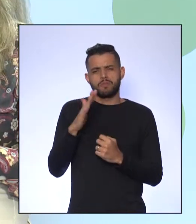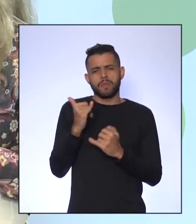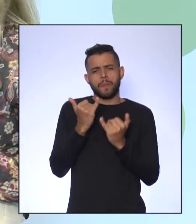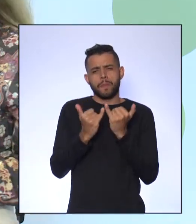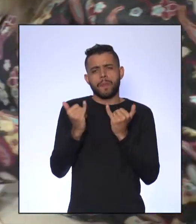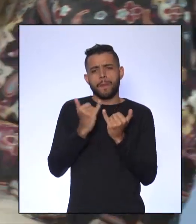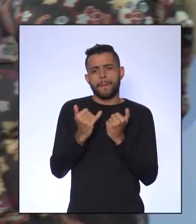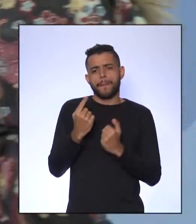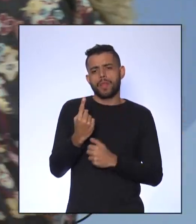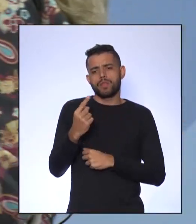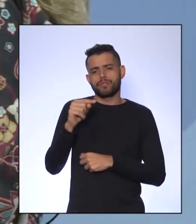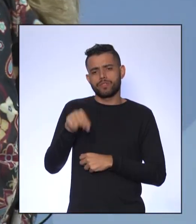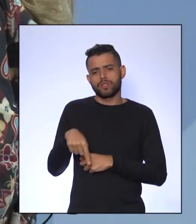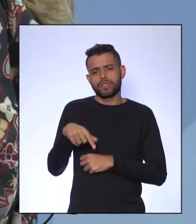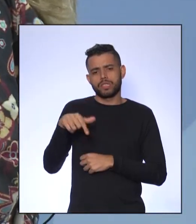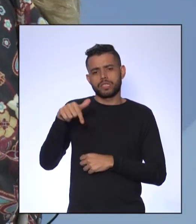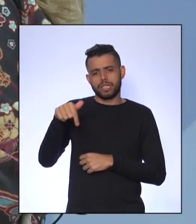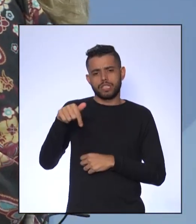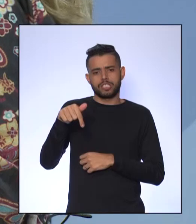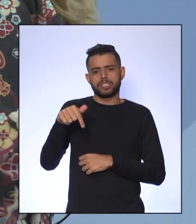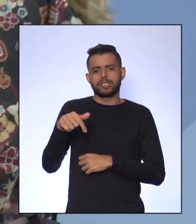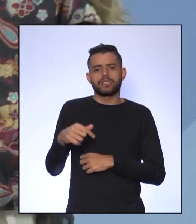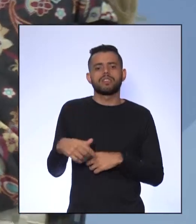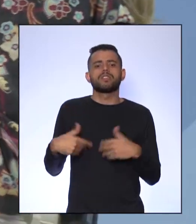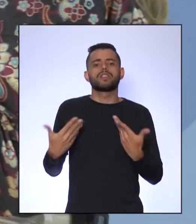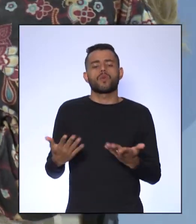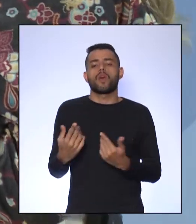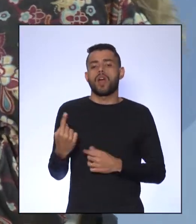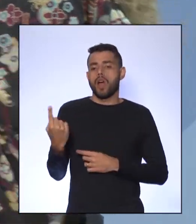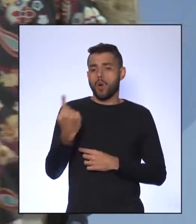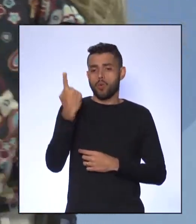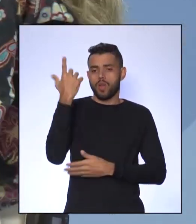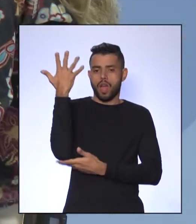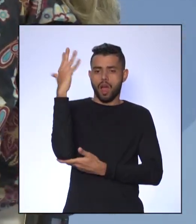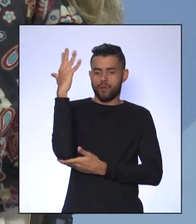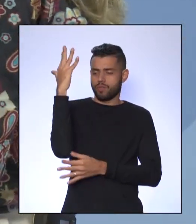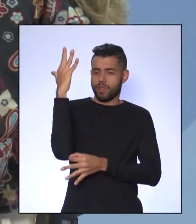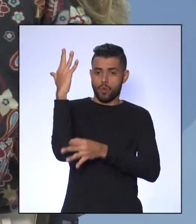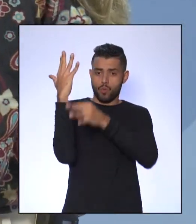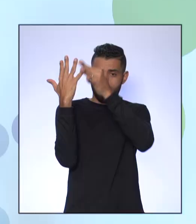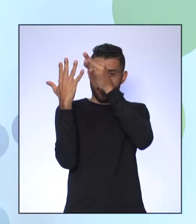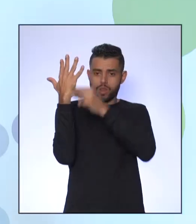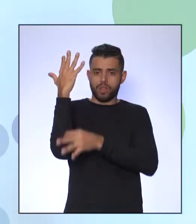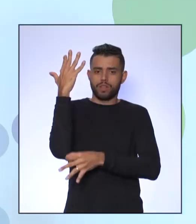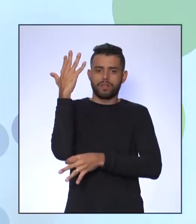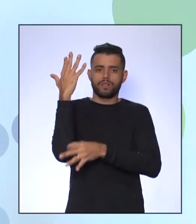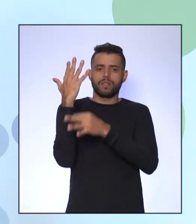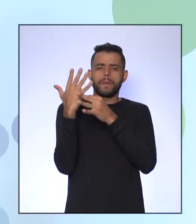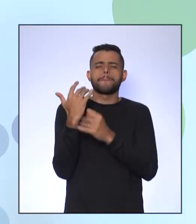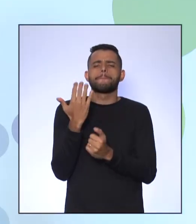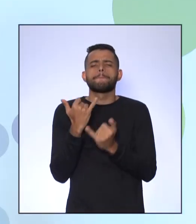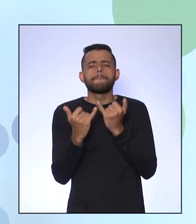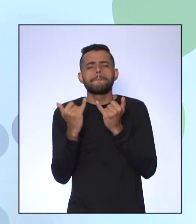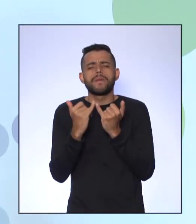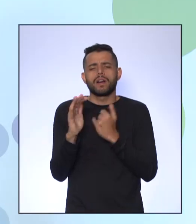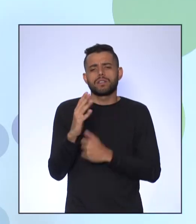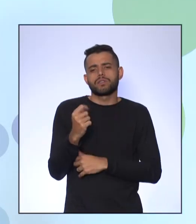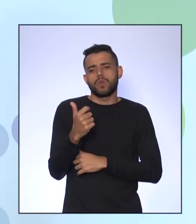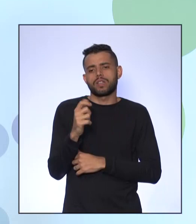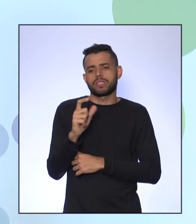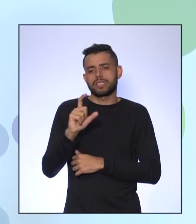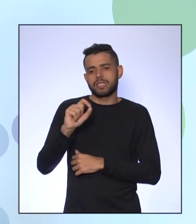de 1,7. Então, a gente pode dizer que a altura da árvore, neste caso, é aproximadamente